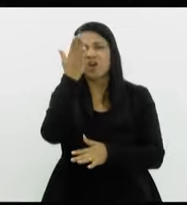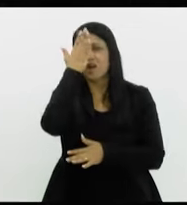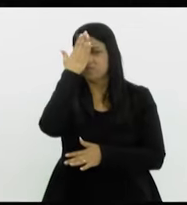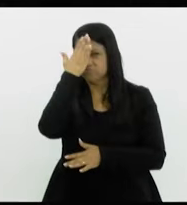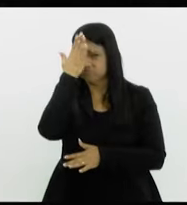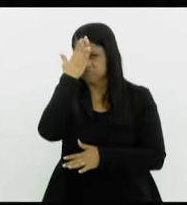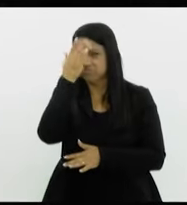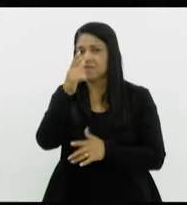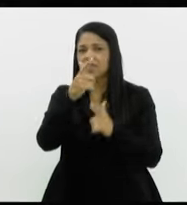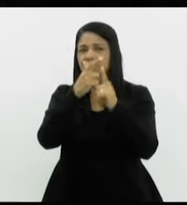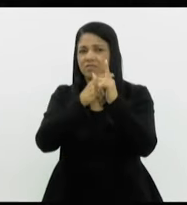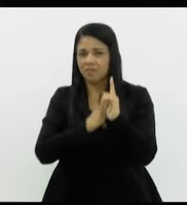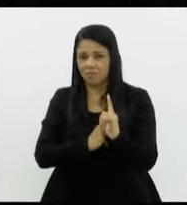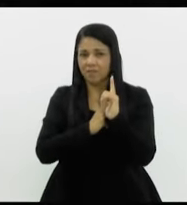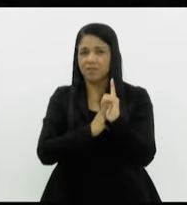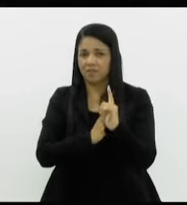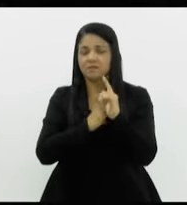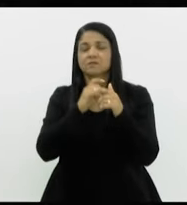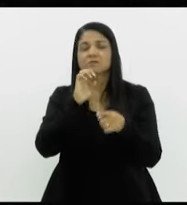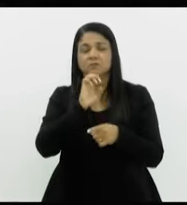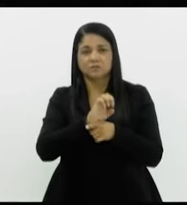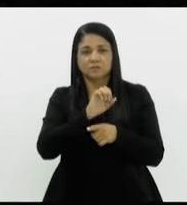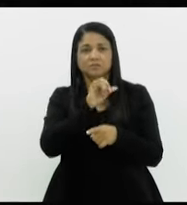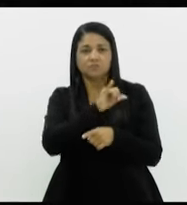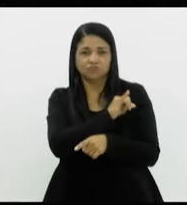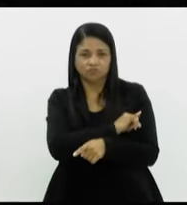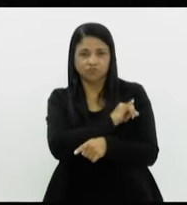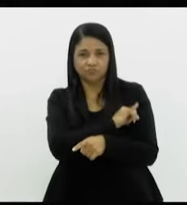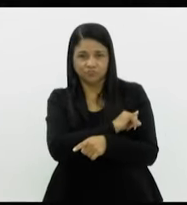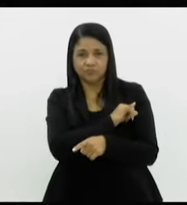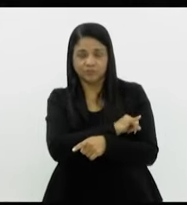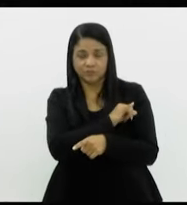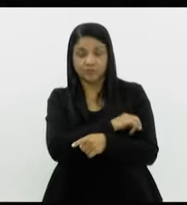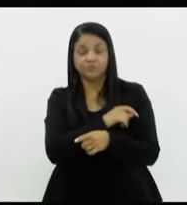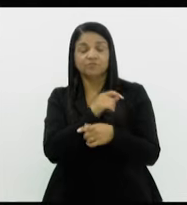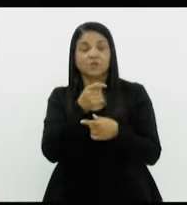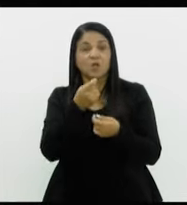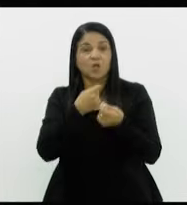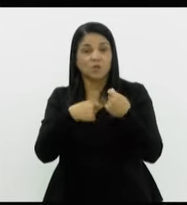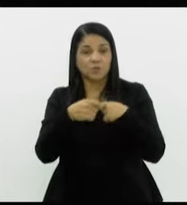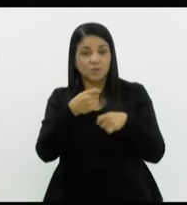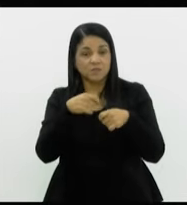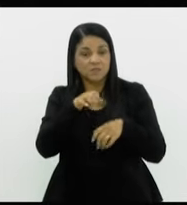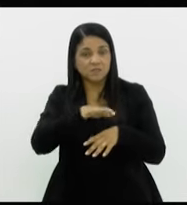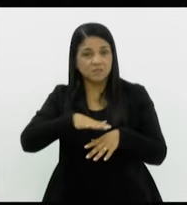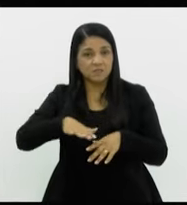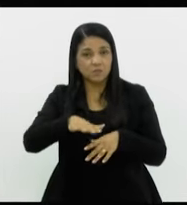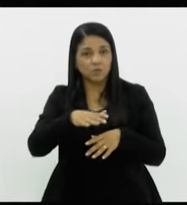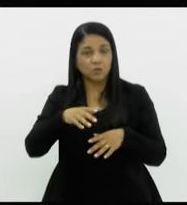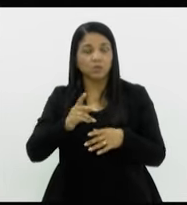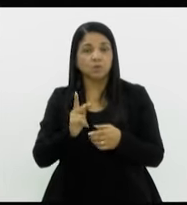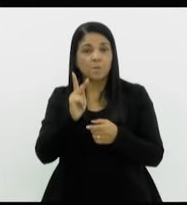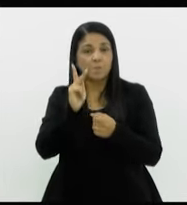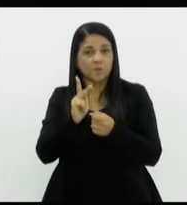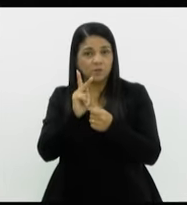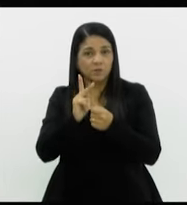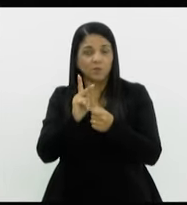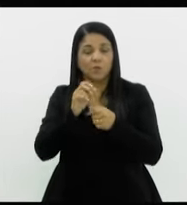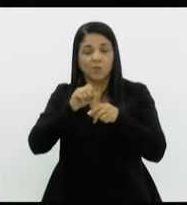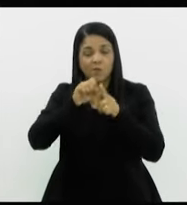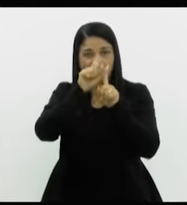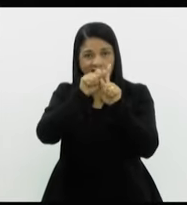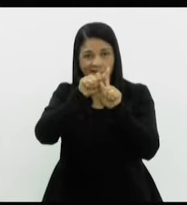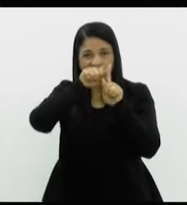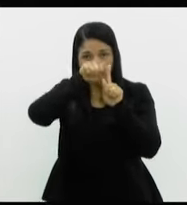a dependência do Estado do Rio de Janeiro, da economia do Estado do Rio de Janeiro, do setor de petróleo e gás.